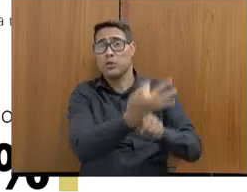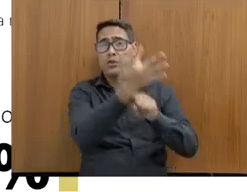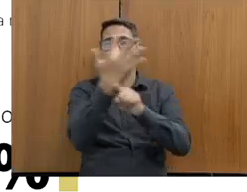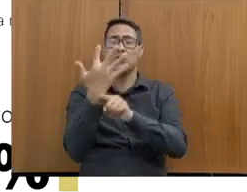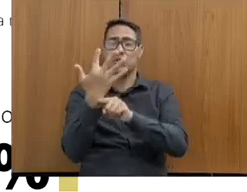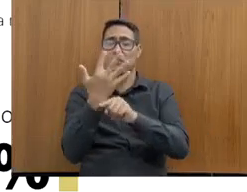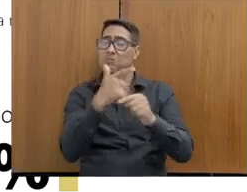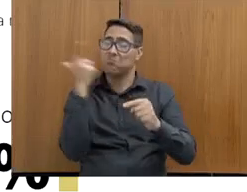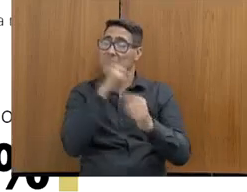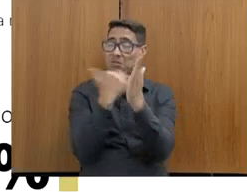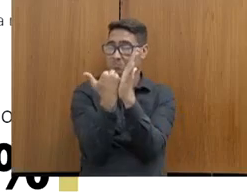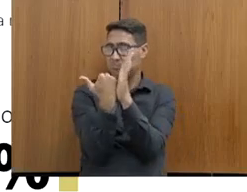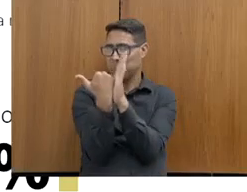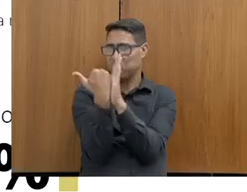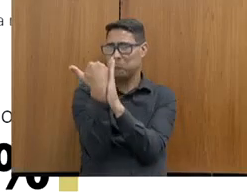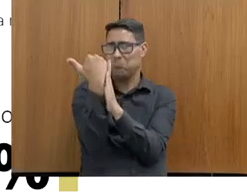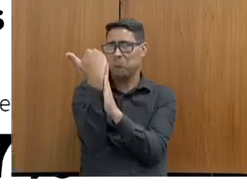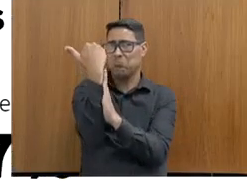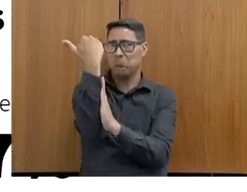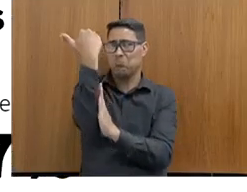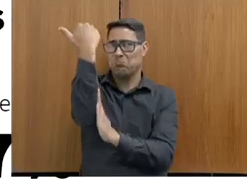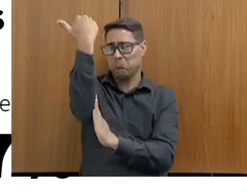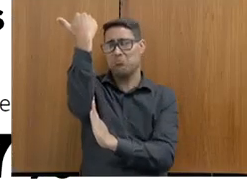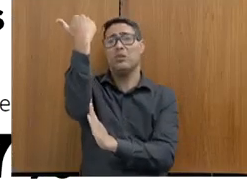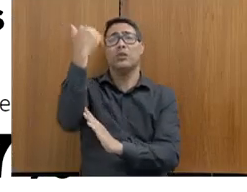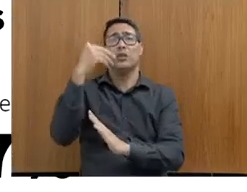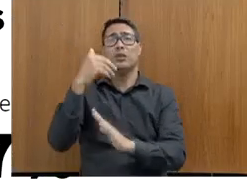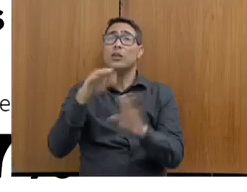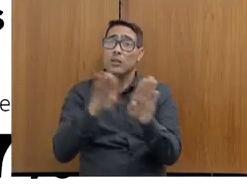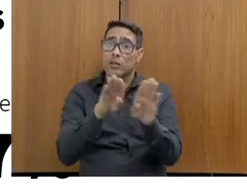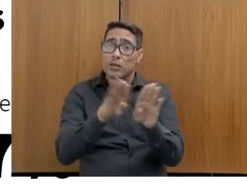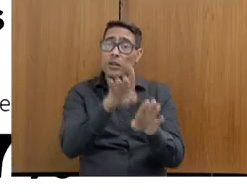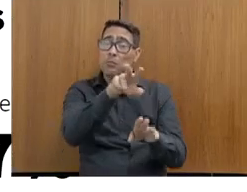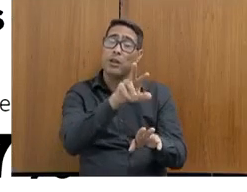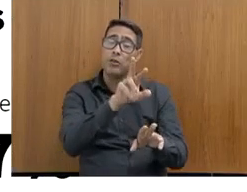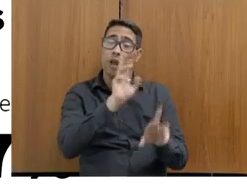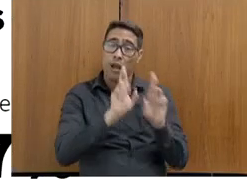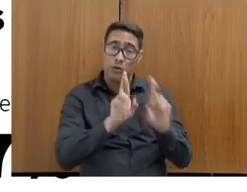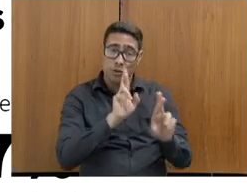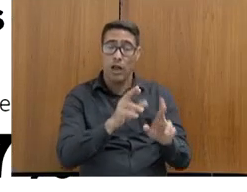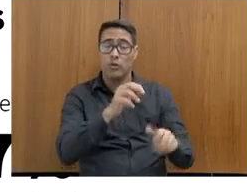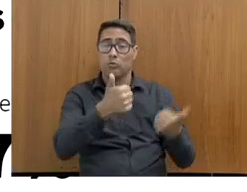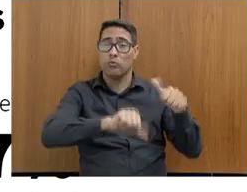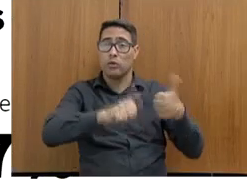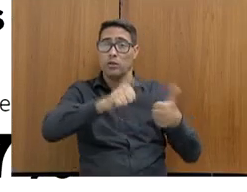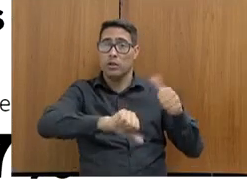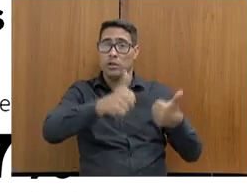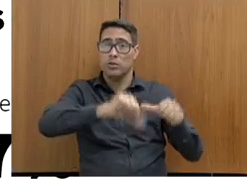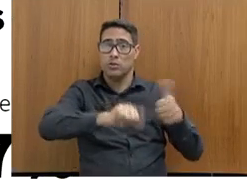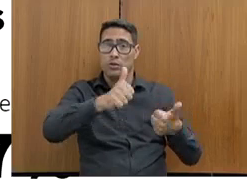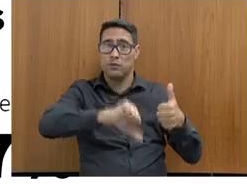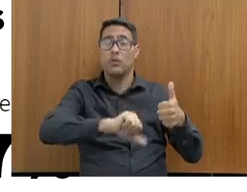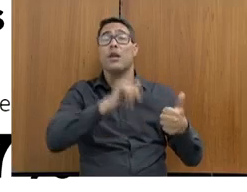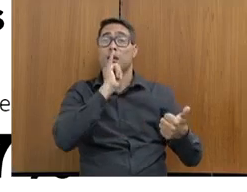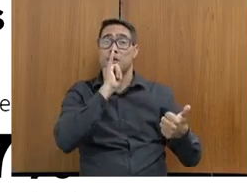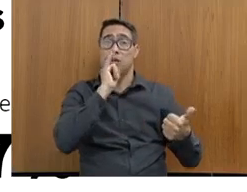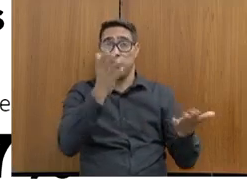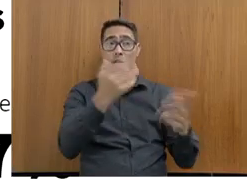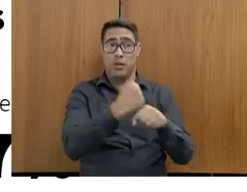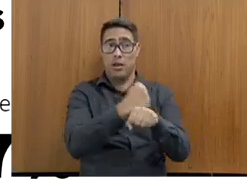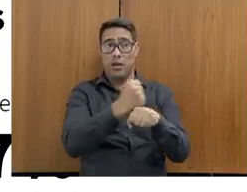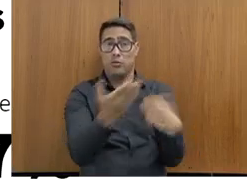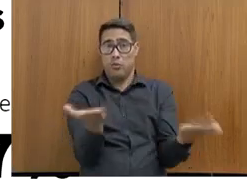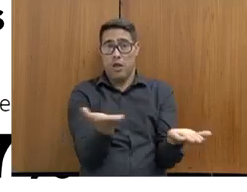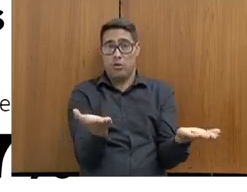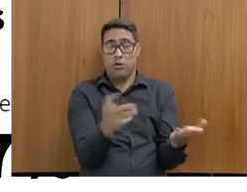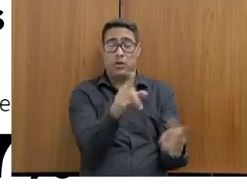ano passado como também são os resultados qualitativos é nós tivemos este ano de